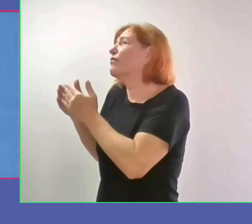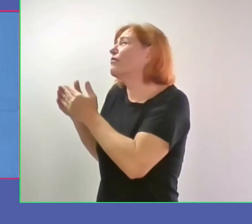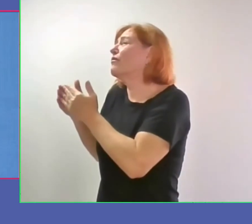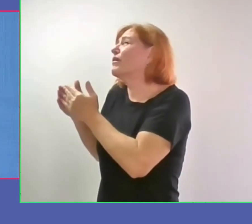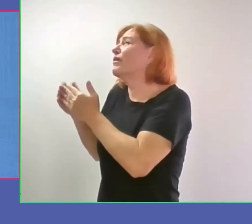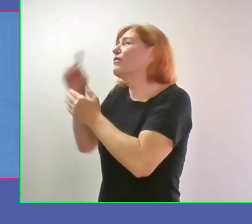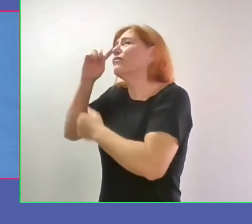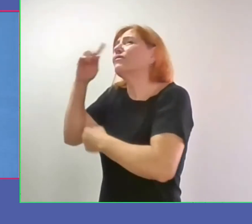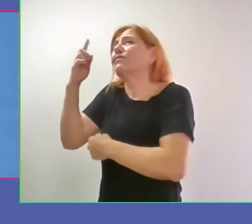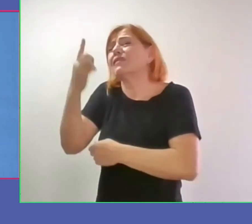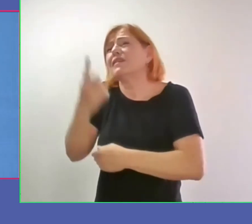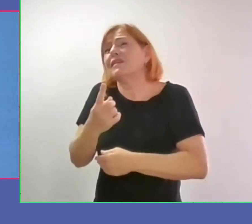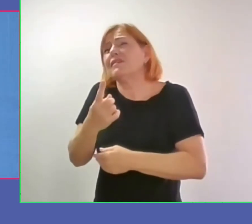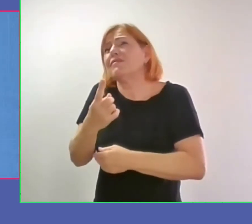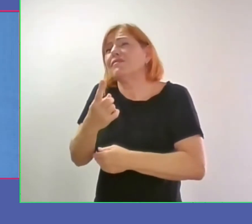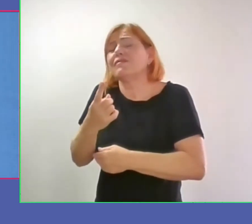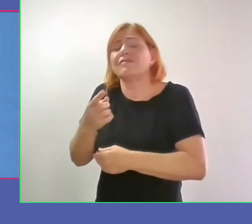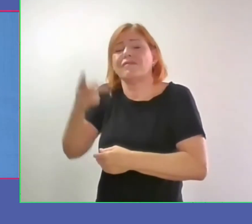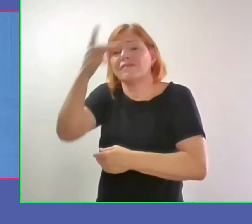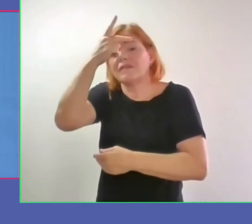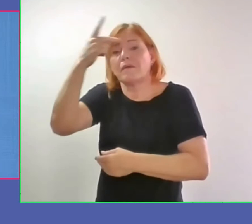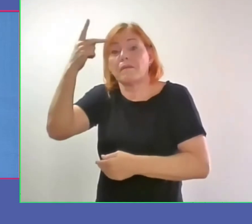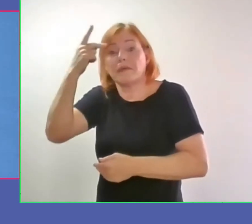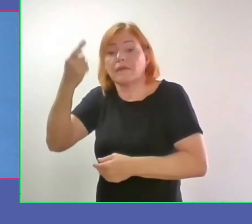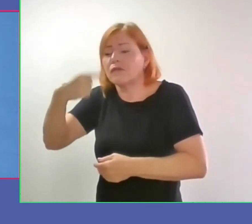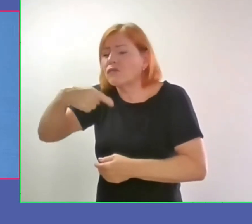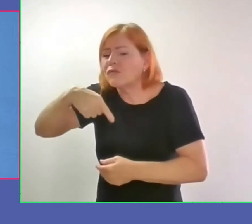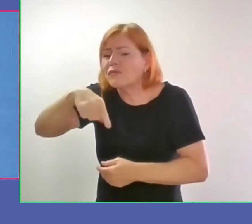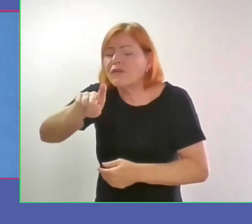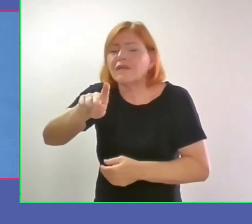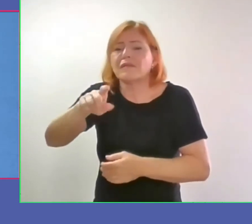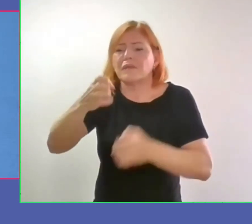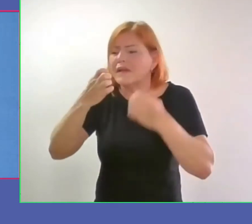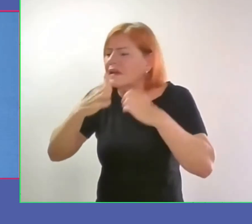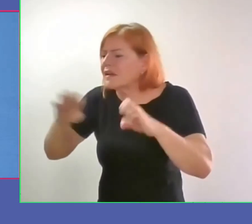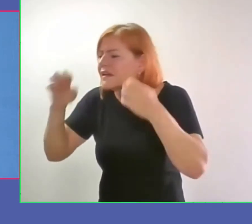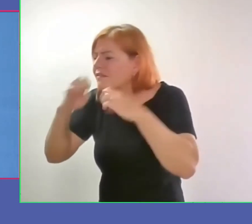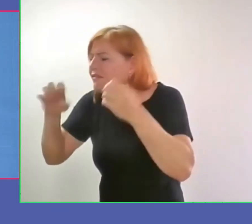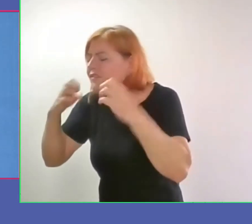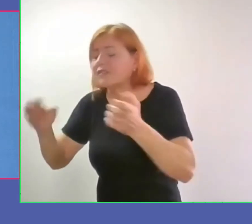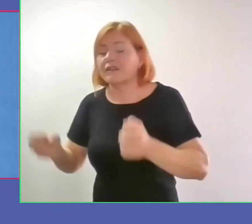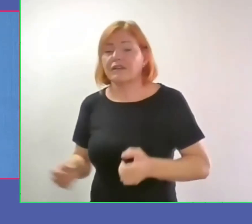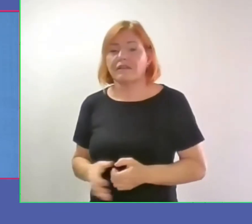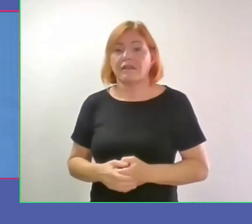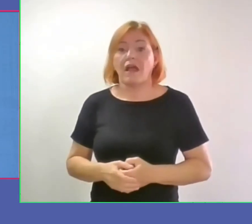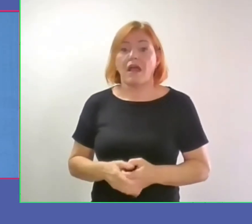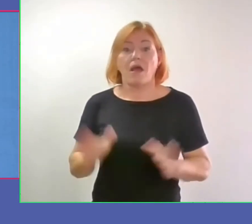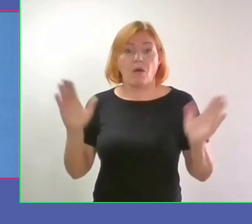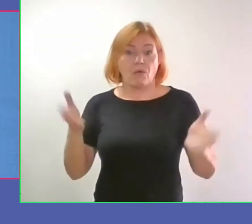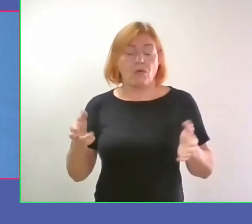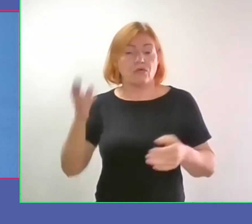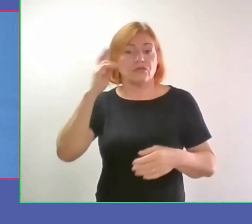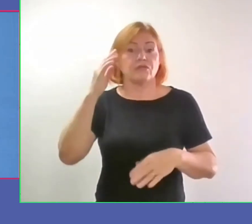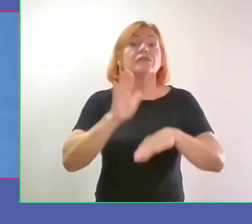está convocando você. A seara é tão grande,